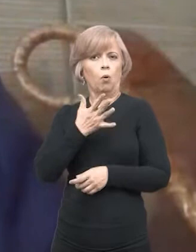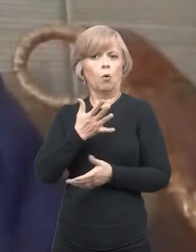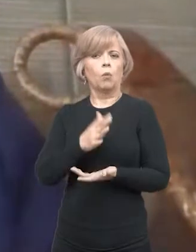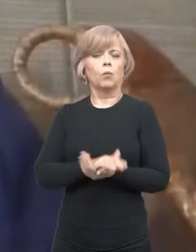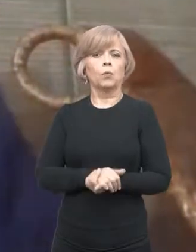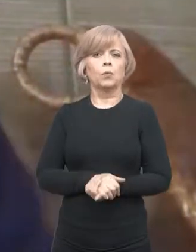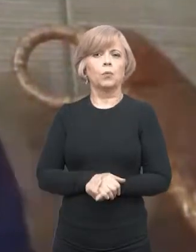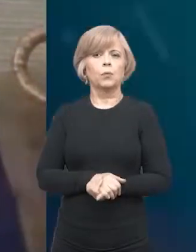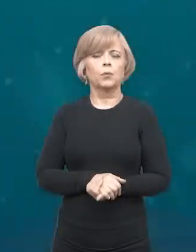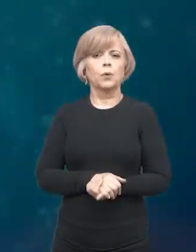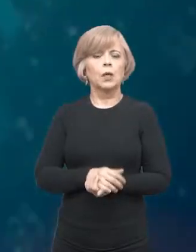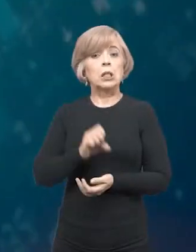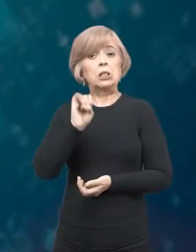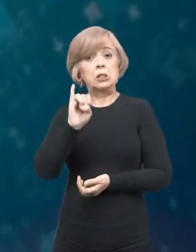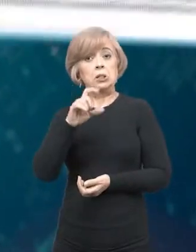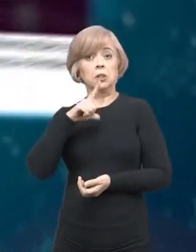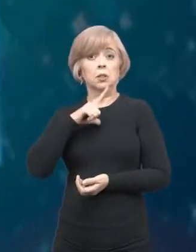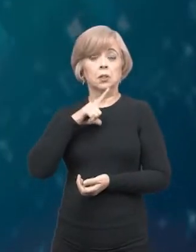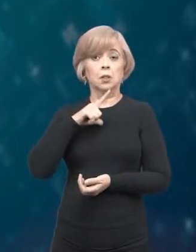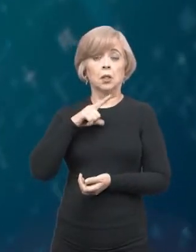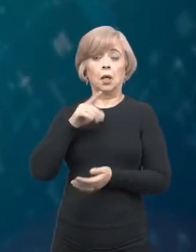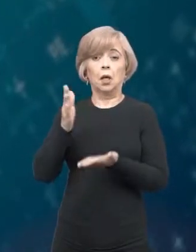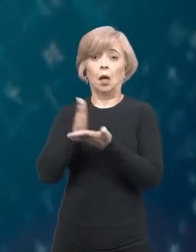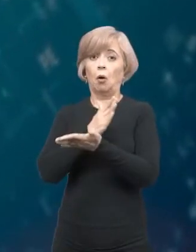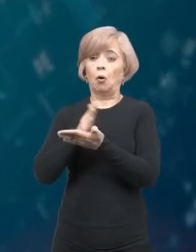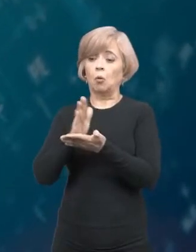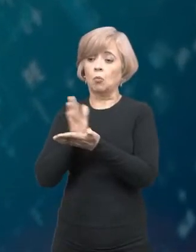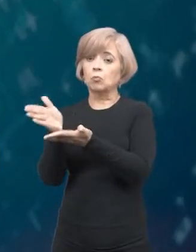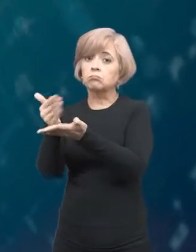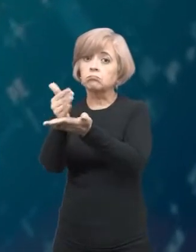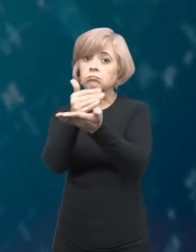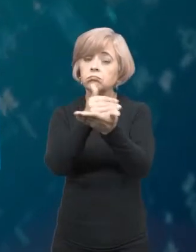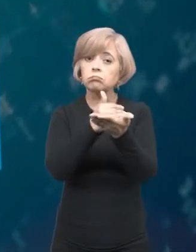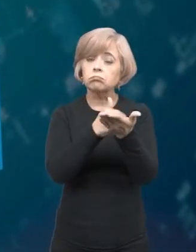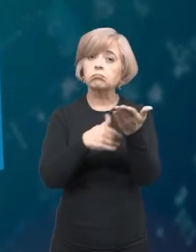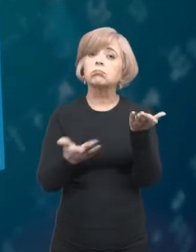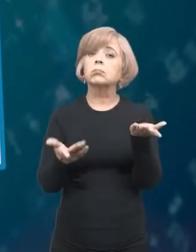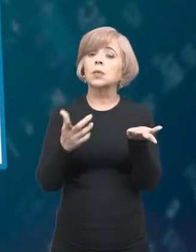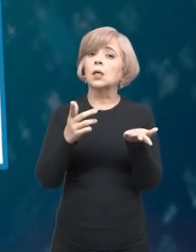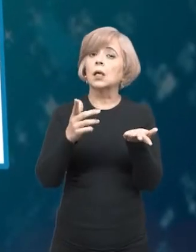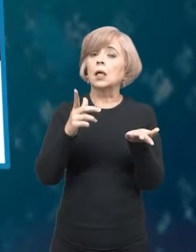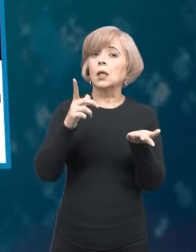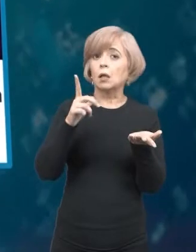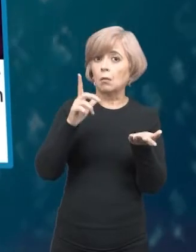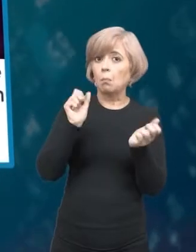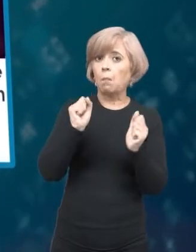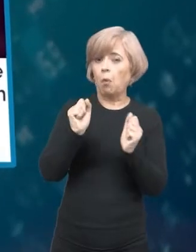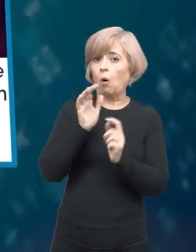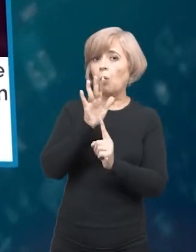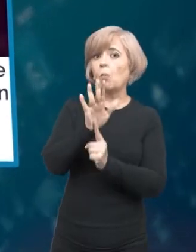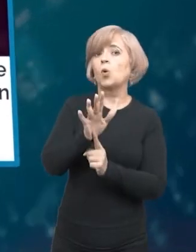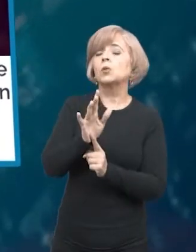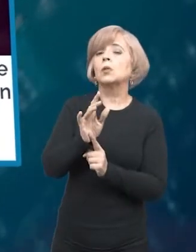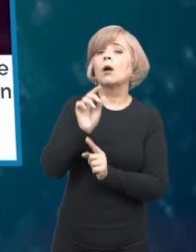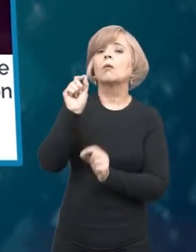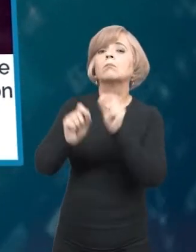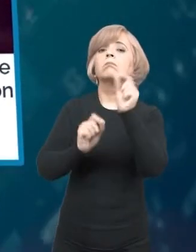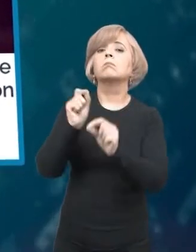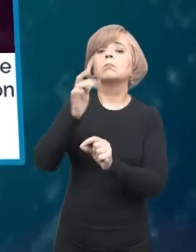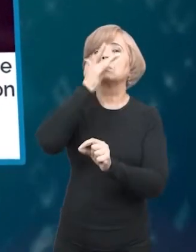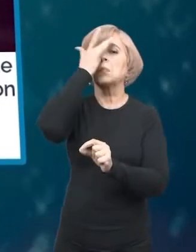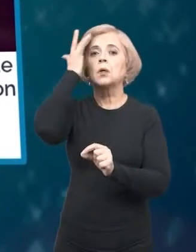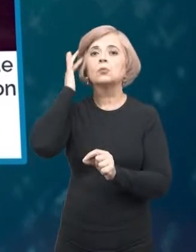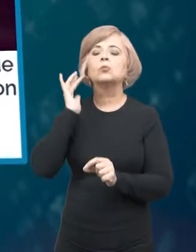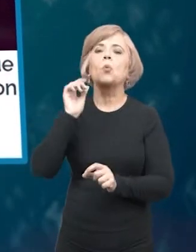se existe realmente algum dado que leve ao mandante. Então, a decisão dada